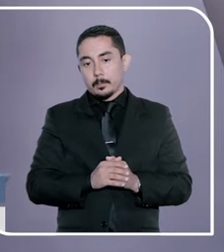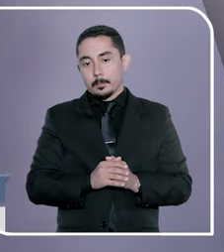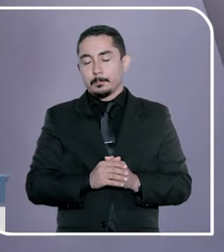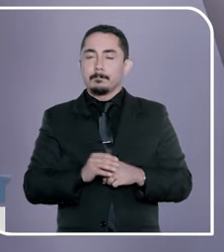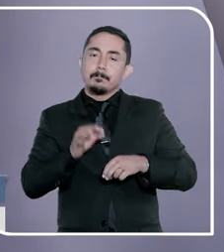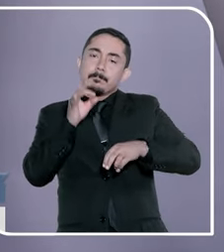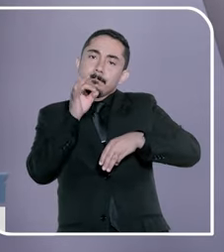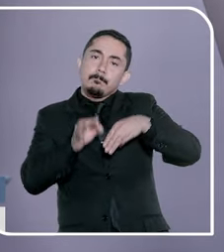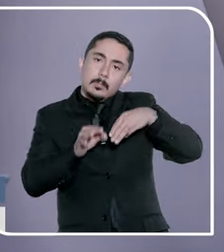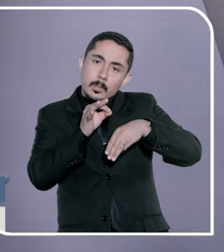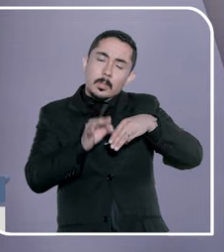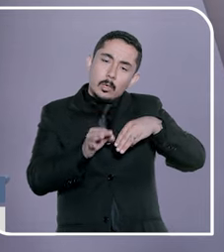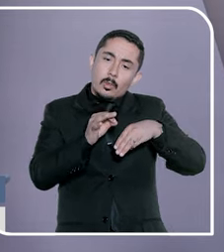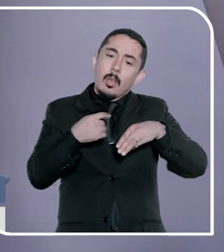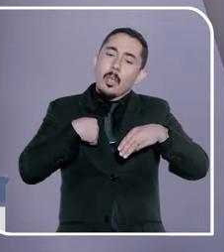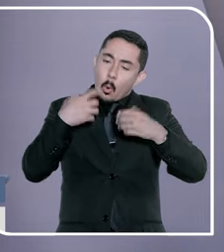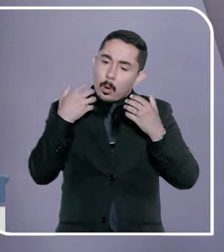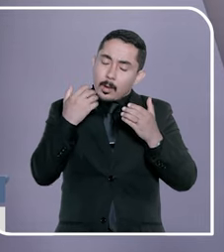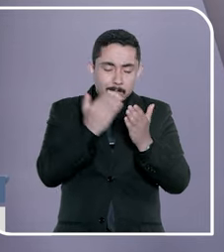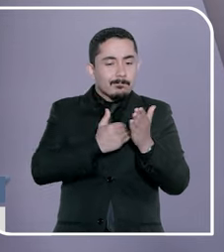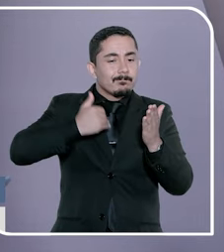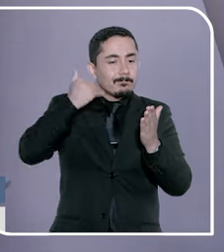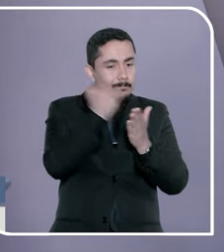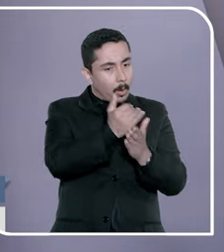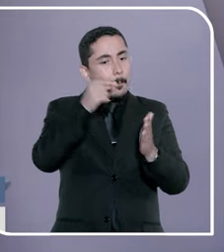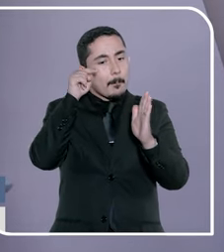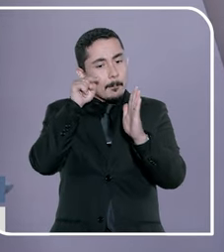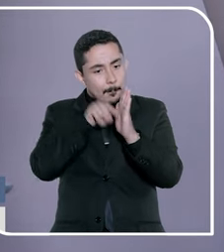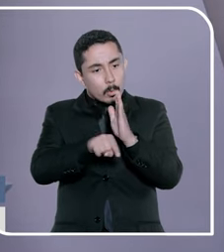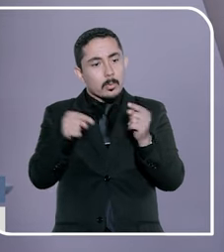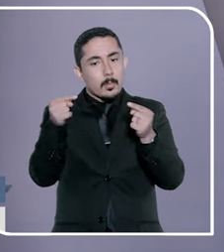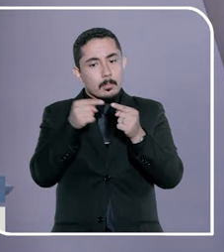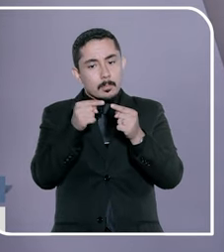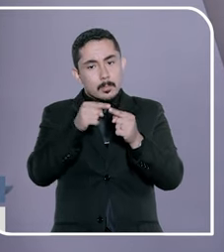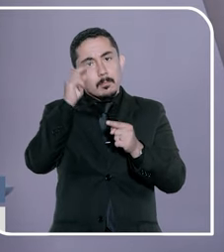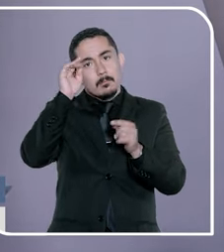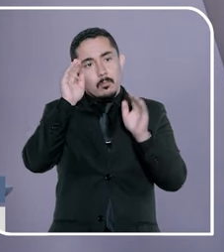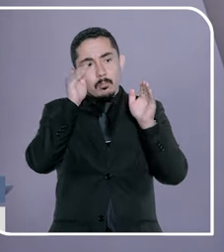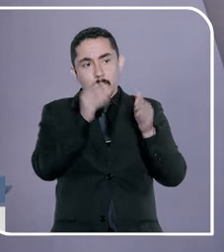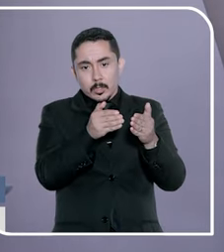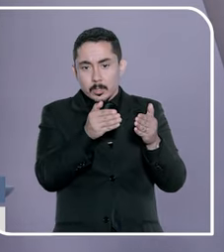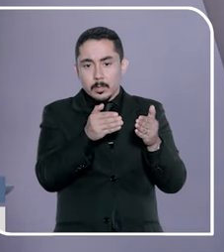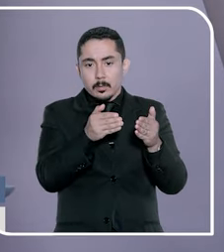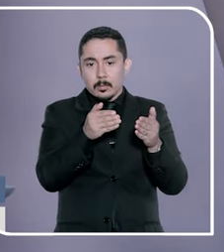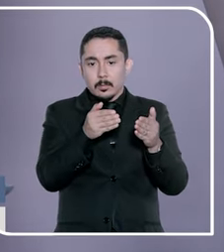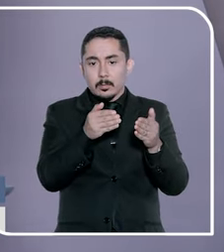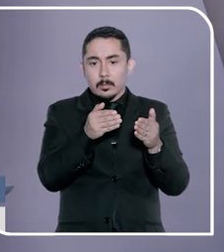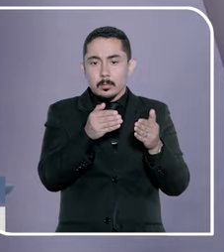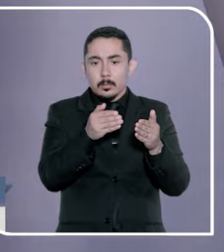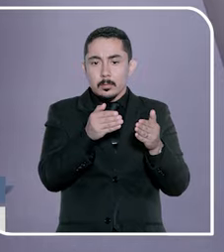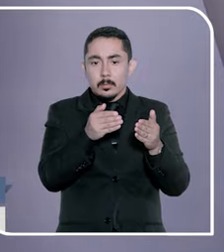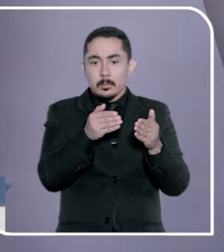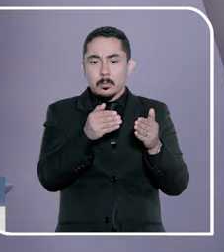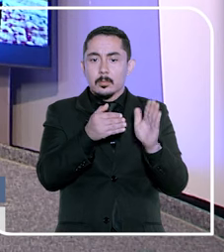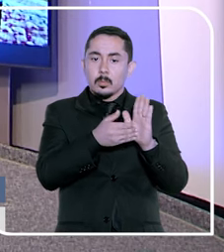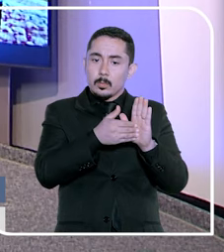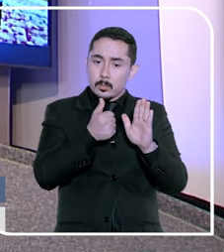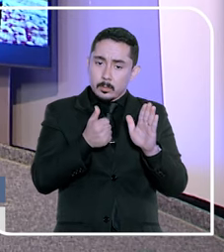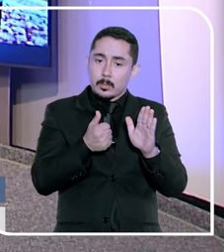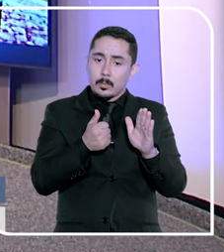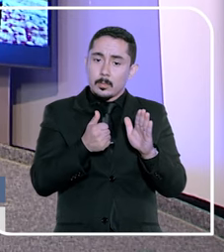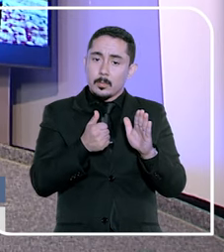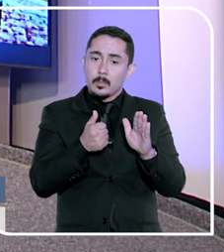eu quero insistir ainda nessa pergunta sobre o fator mais objetivo digamos assim em relação ao bem subtraído ao furto né o